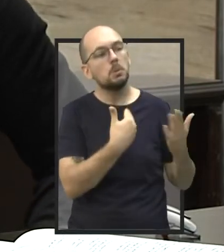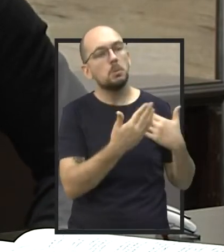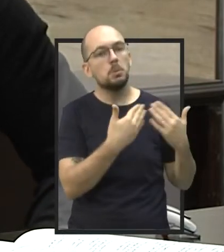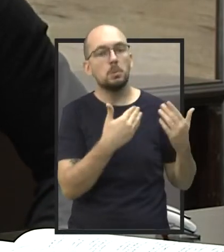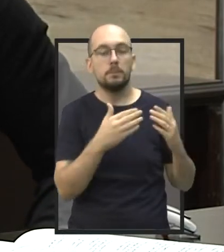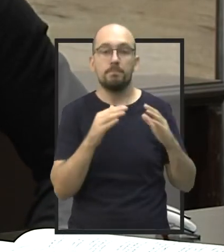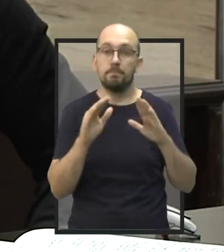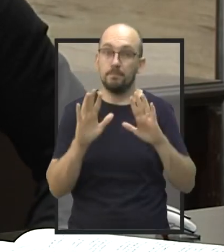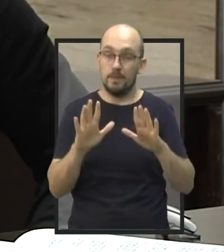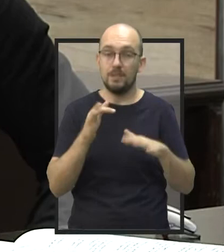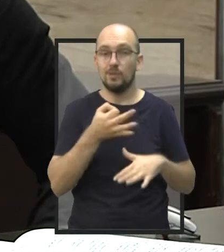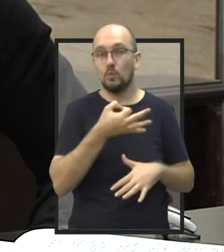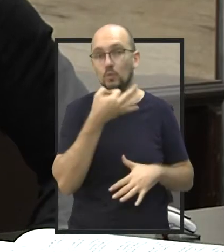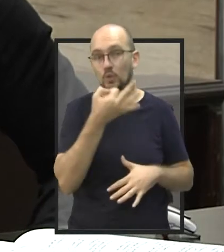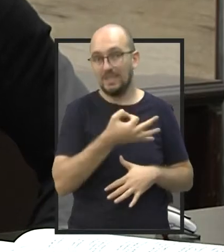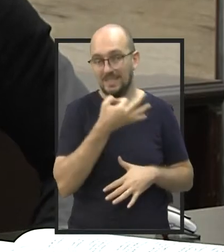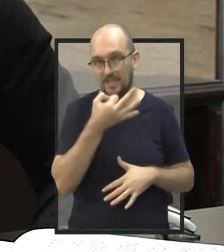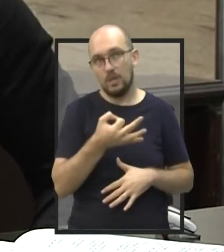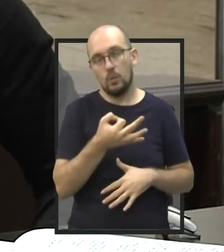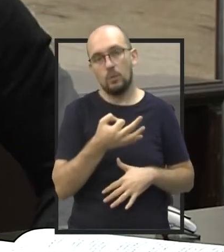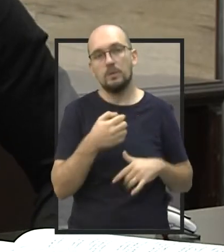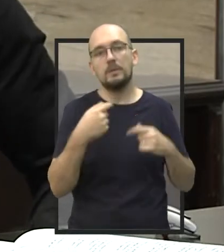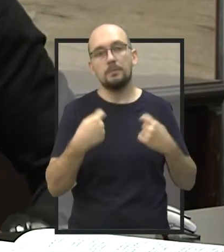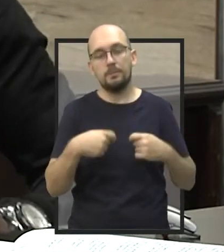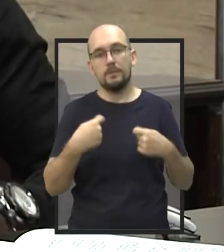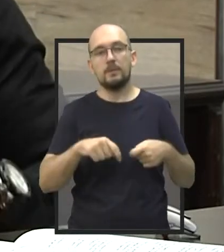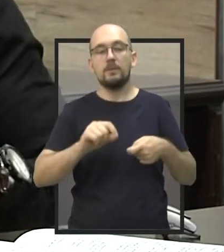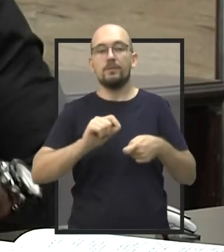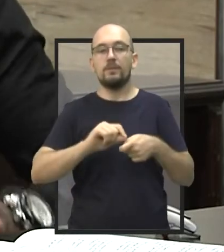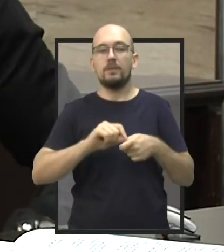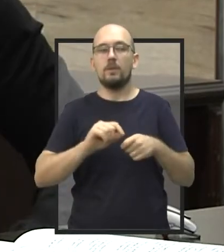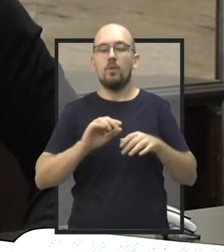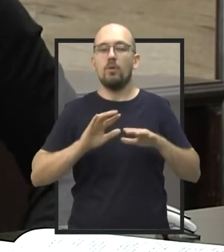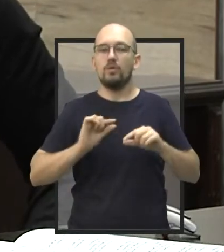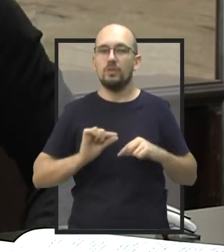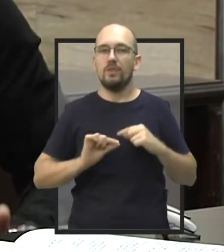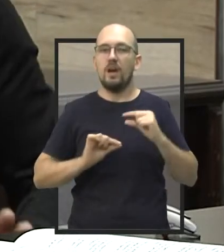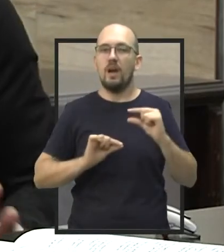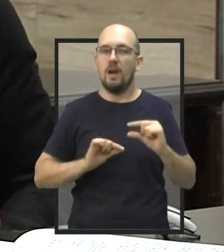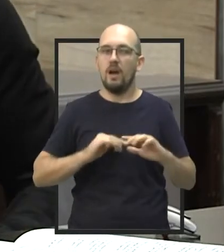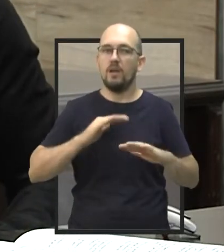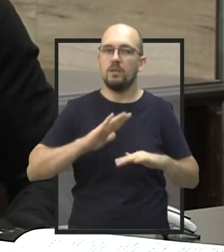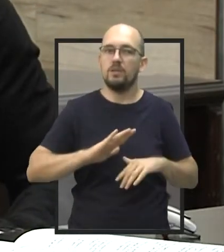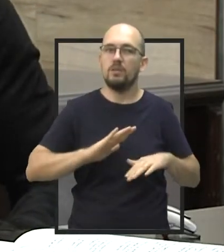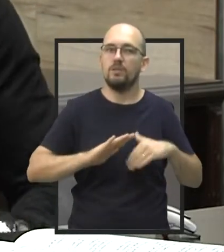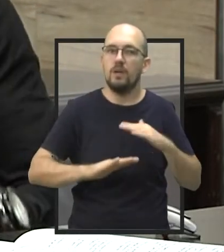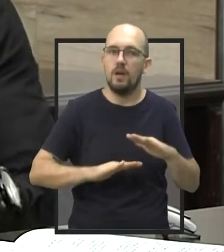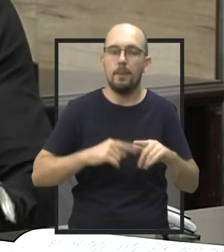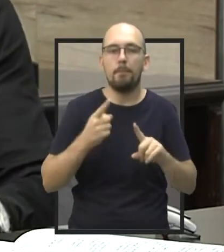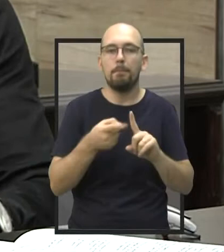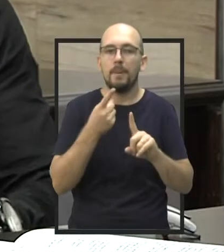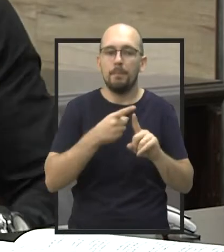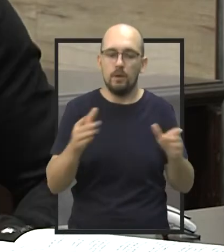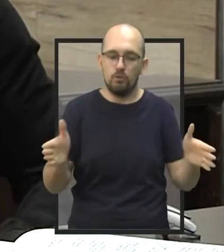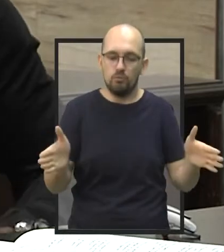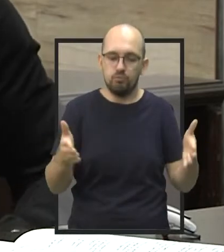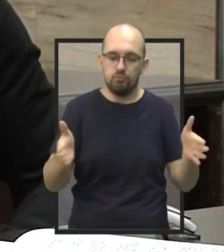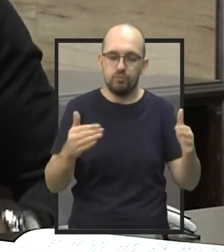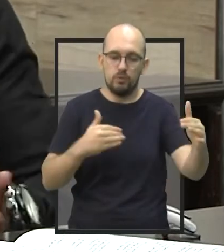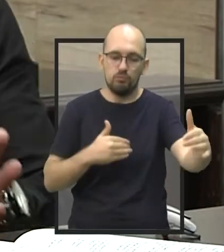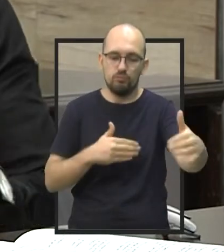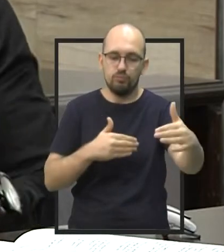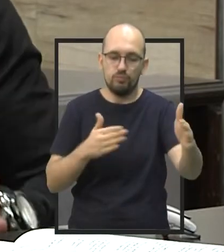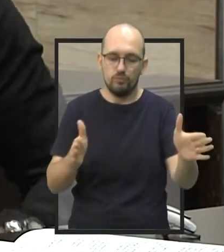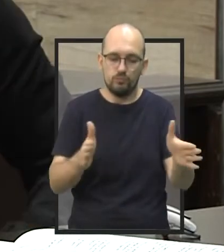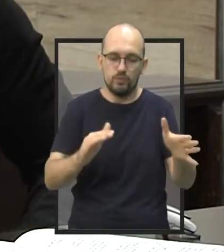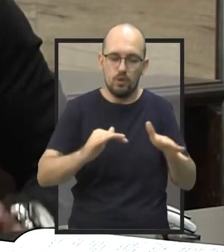que essa sugestão é uma coisa que você teria que implantar devagar, uma coisa que às vezes você deveria fazer um canteiro, fazer as crianças junto